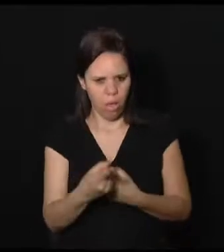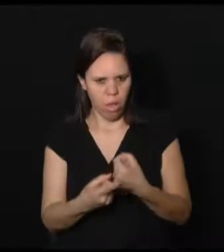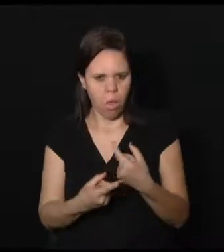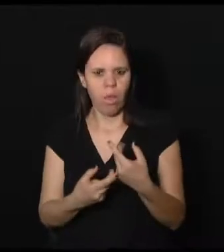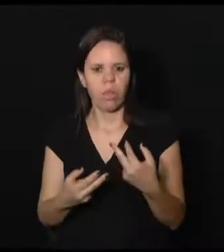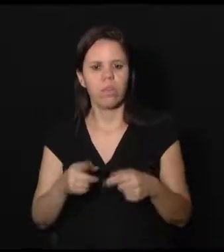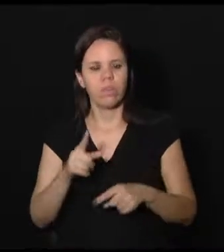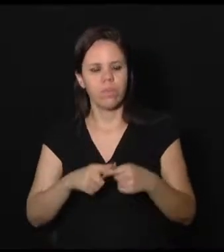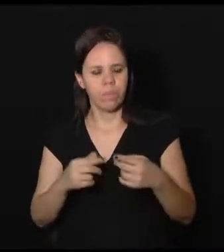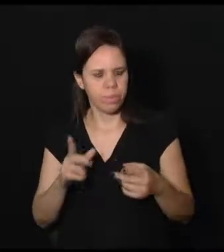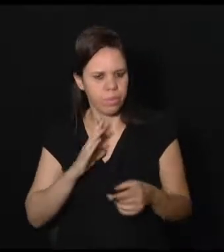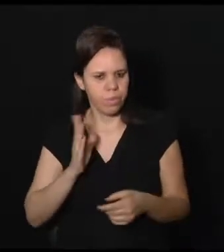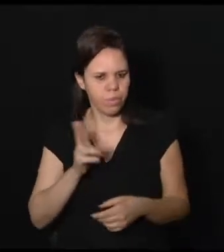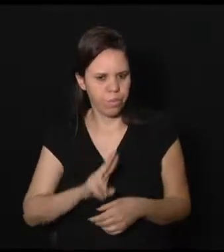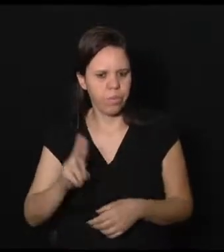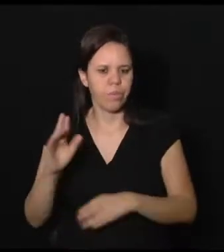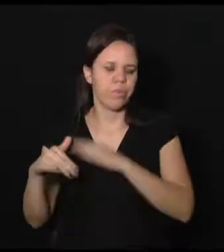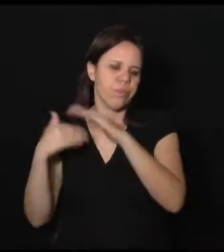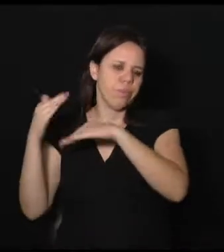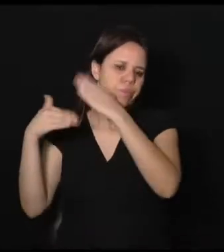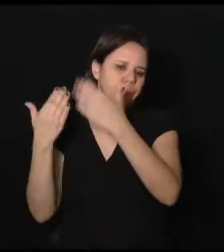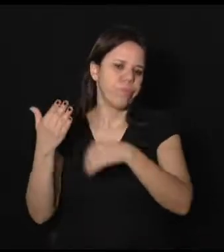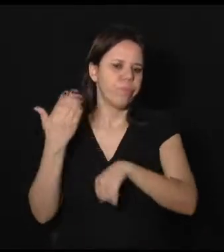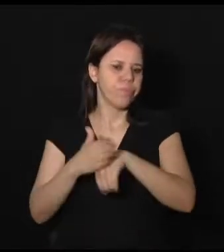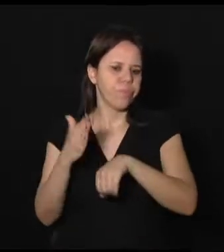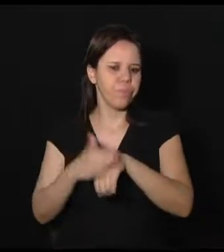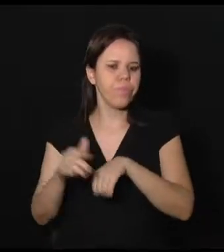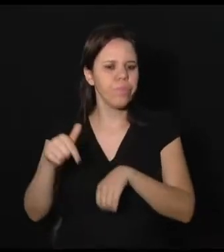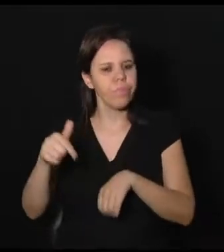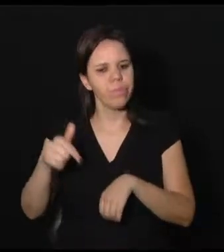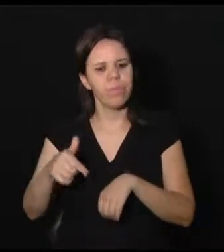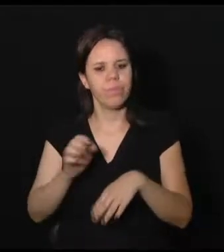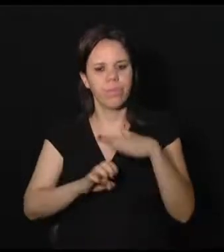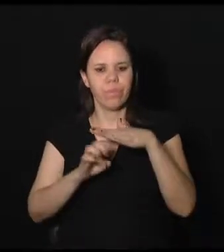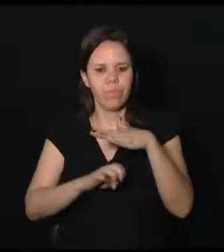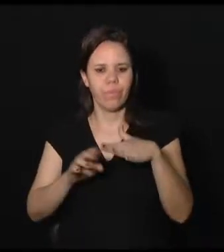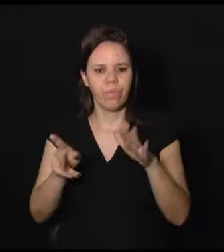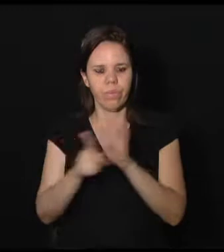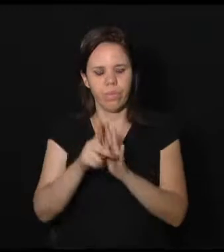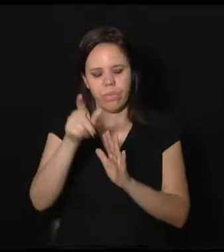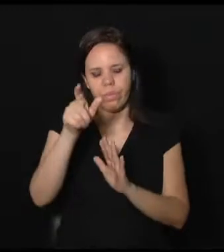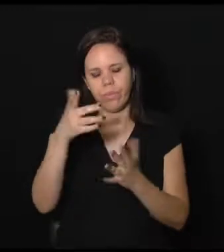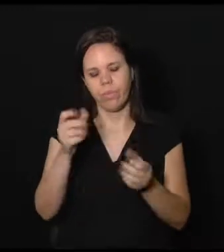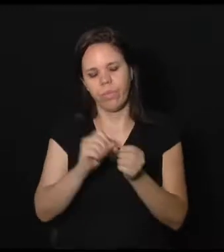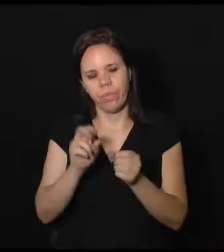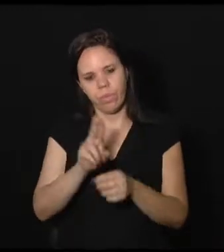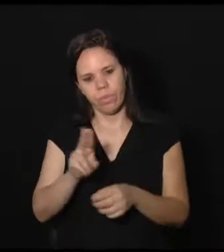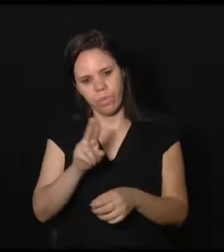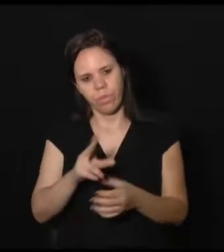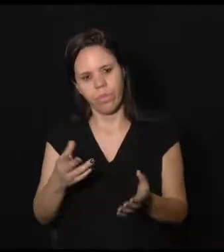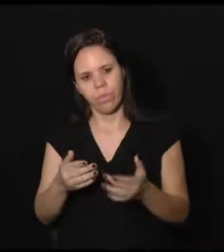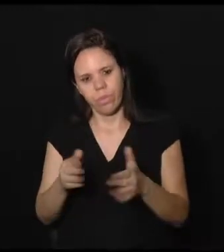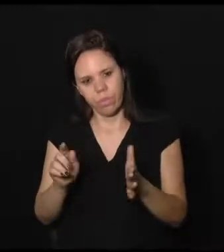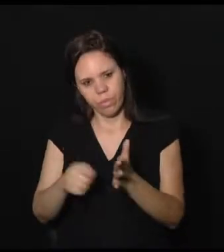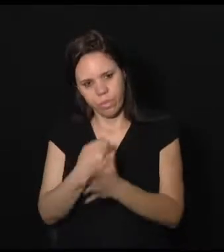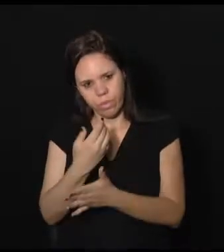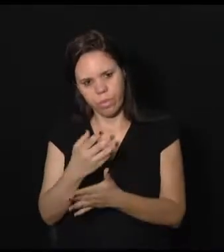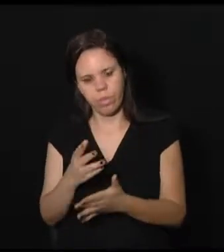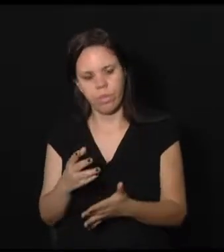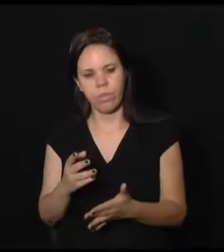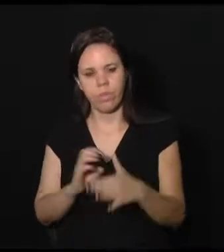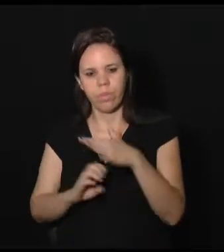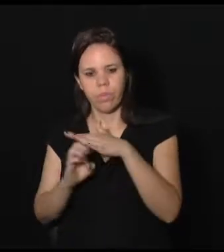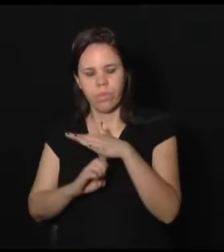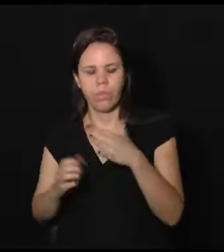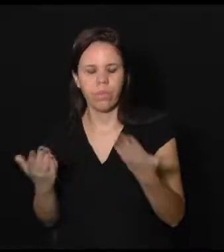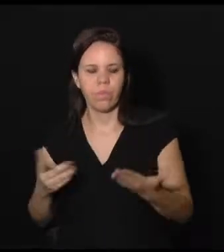já estão sendo praticados aqui pelas empresas, que é o próprio operador econômico autorizado, né, em que uma empresa que